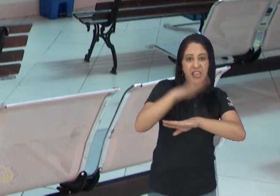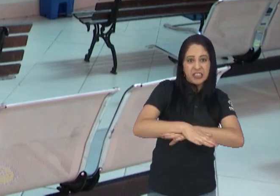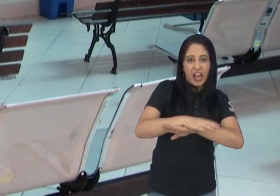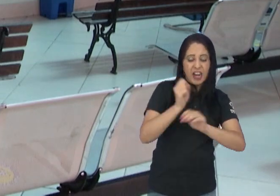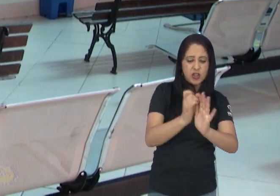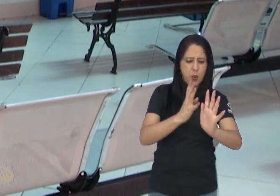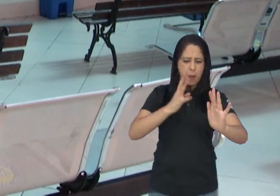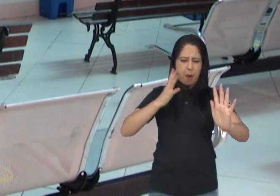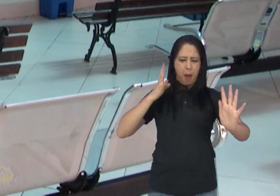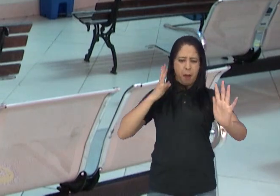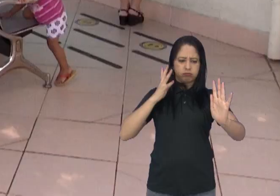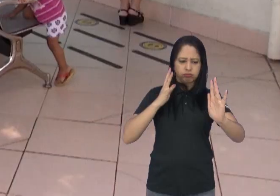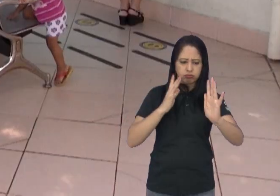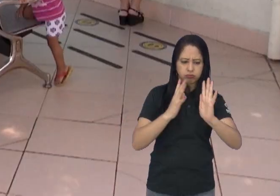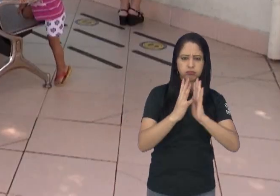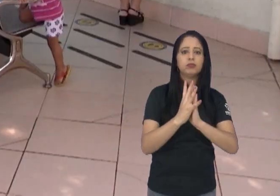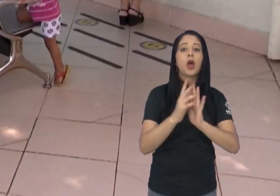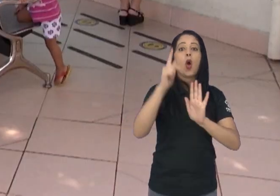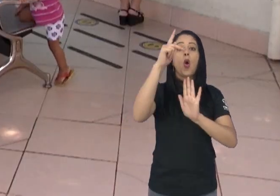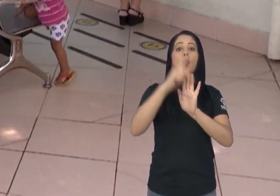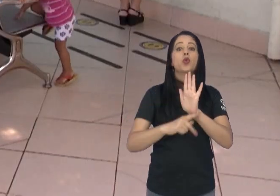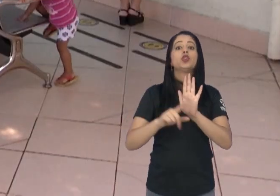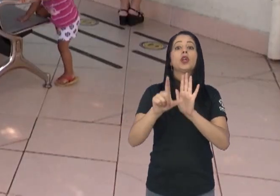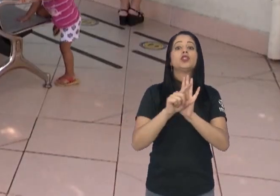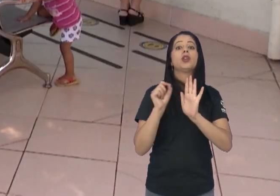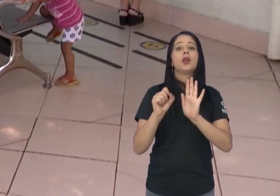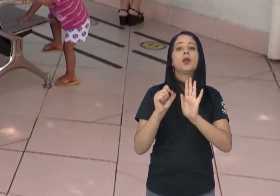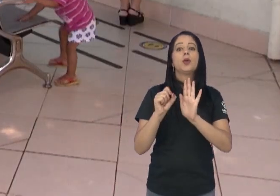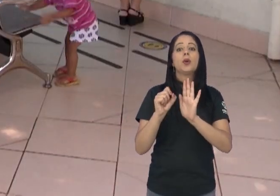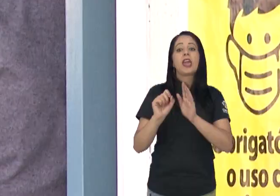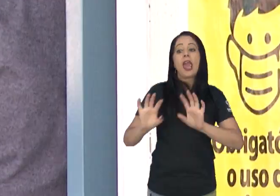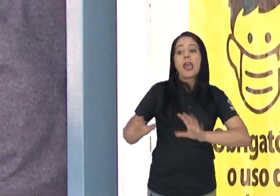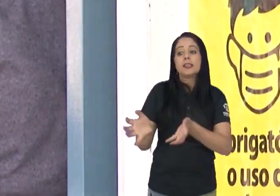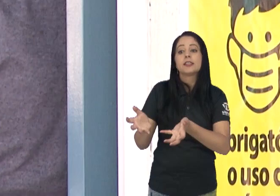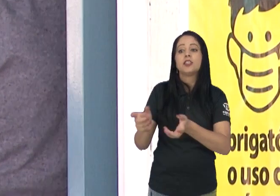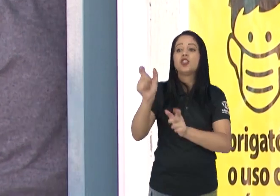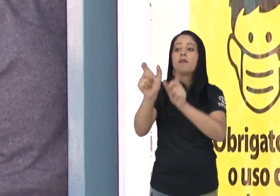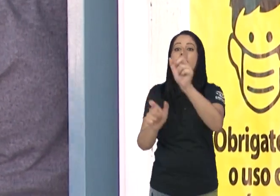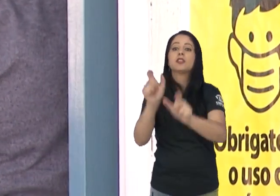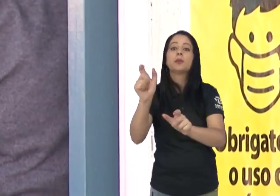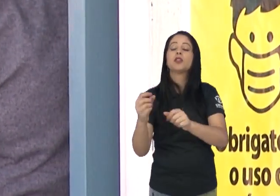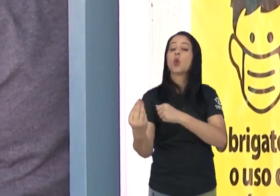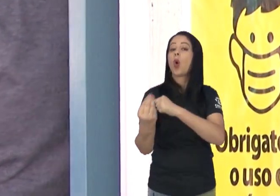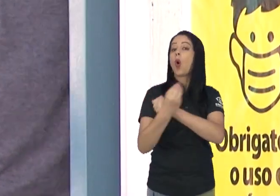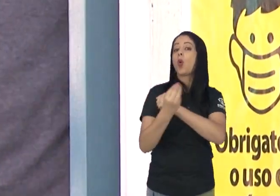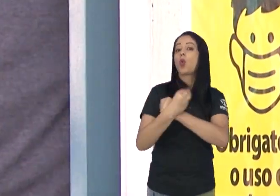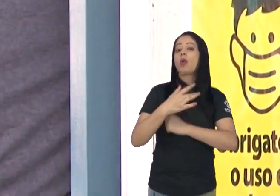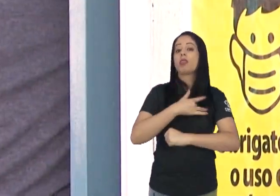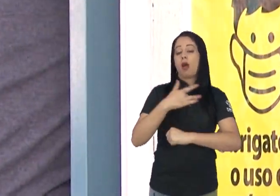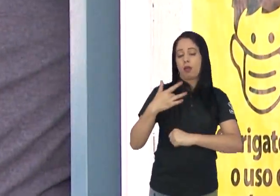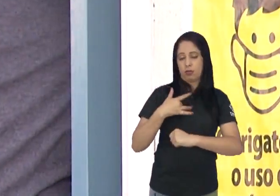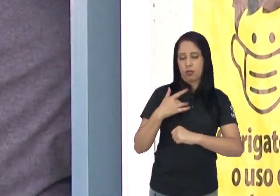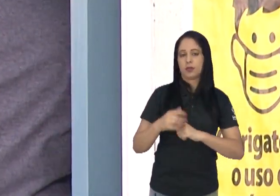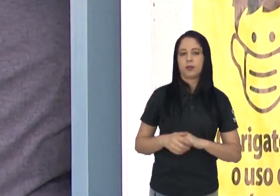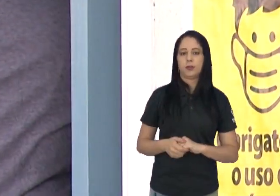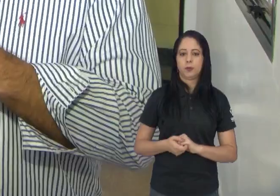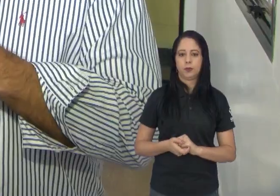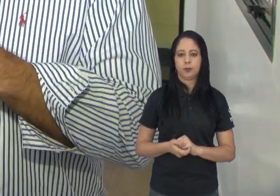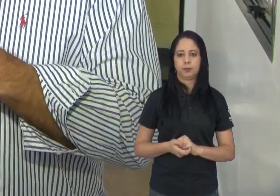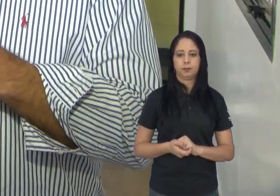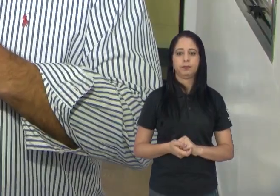projeto ainda incentiva que a população tenha mais cuidado com a saúde, ampliando o acesso ao atendimento